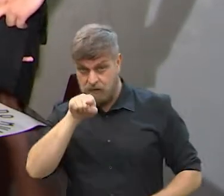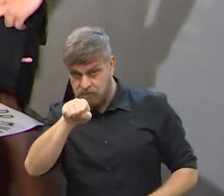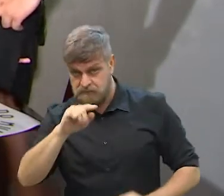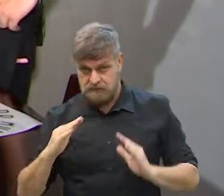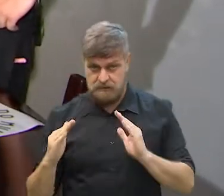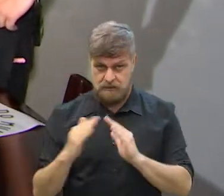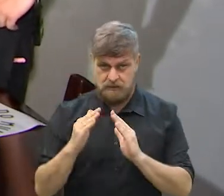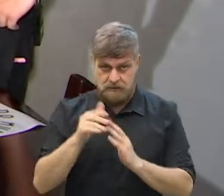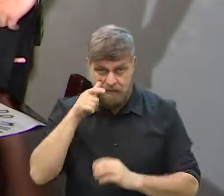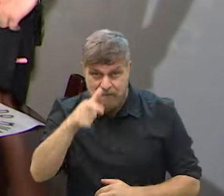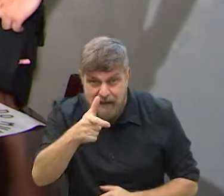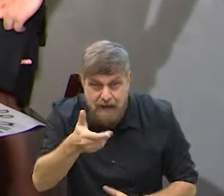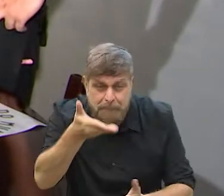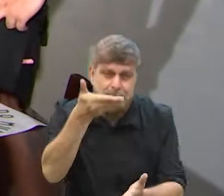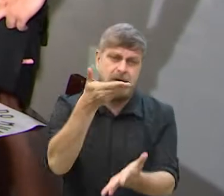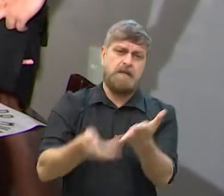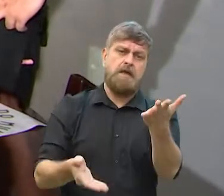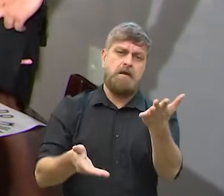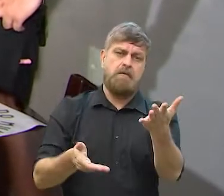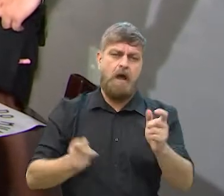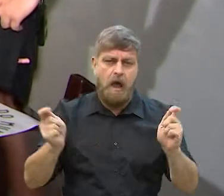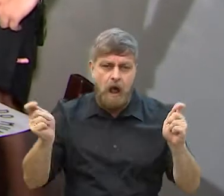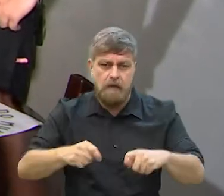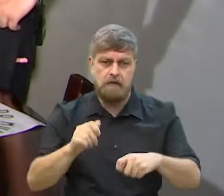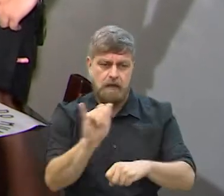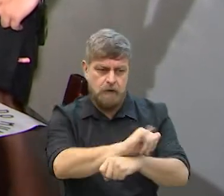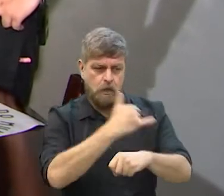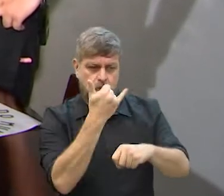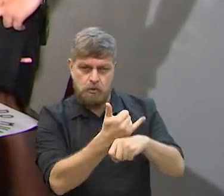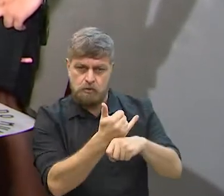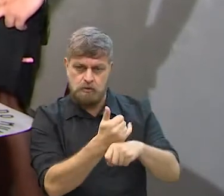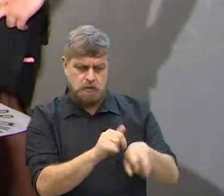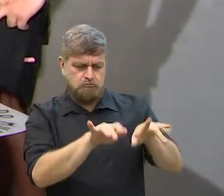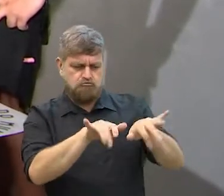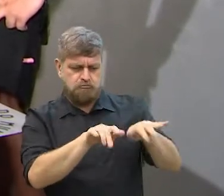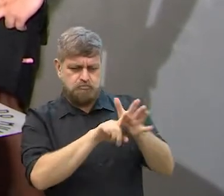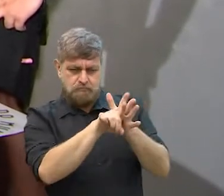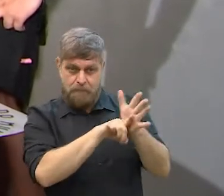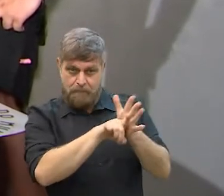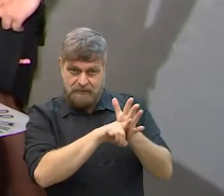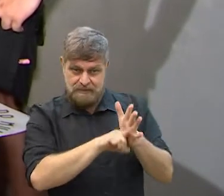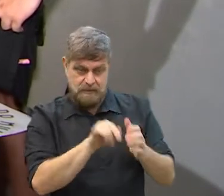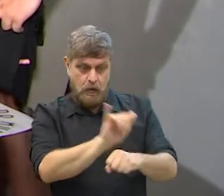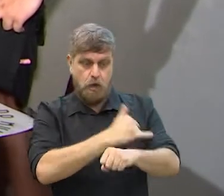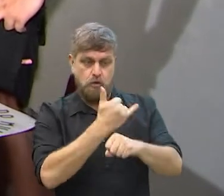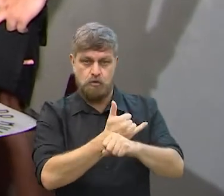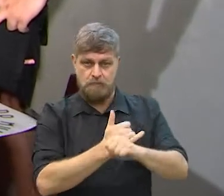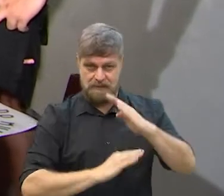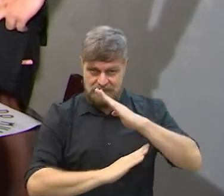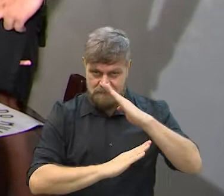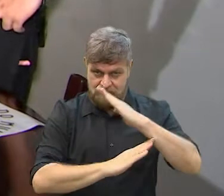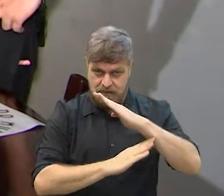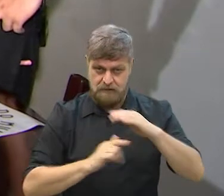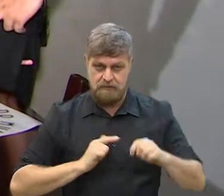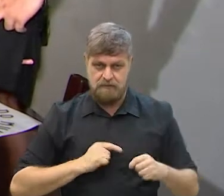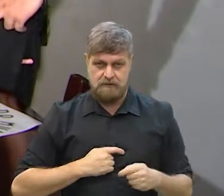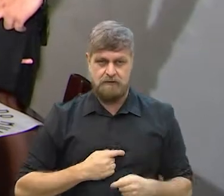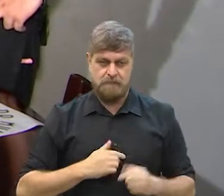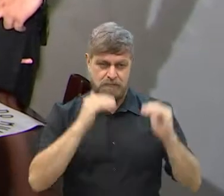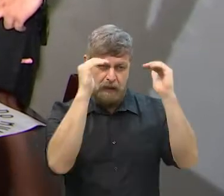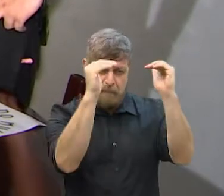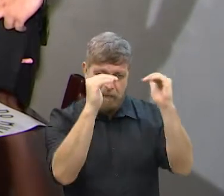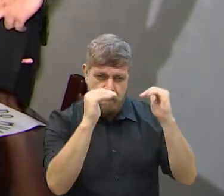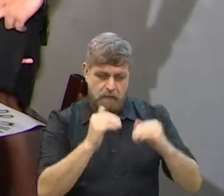casa, né, se perdeu essa receita, pode entrar no YouTube da TV Câmara Campinas, vai lá na playlist